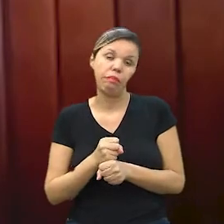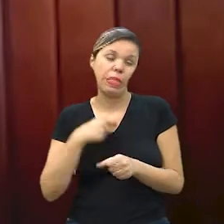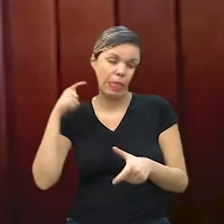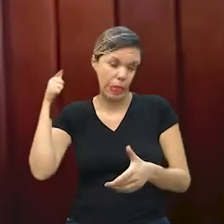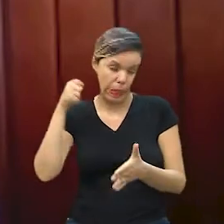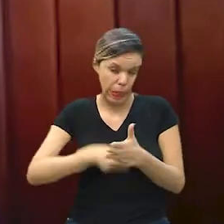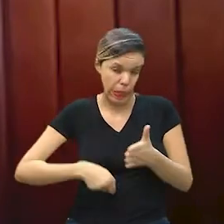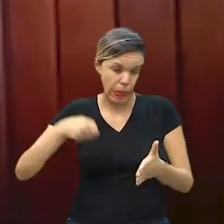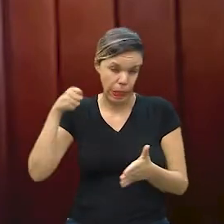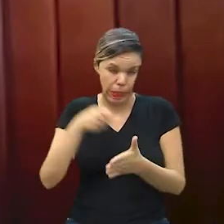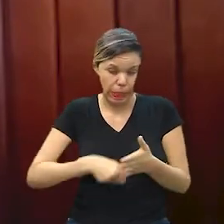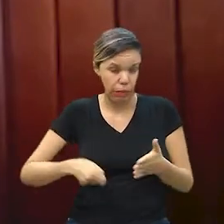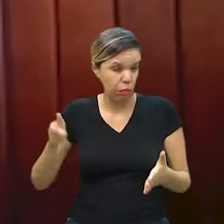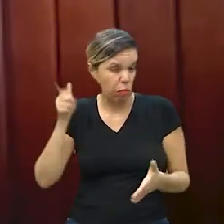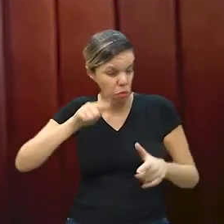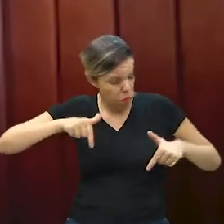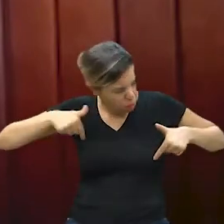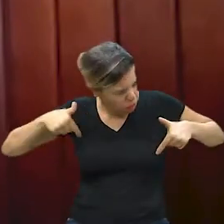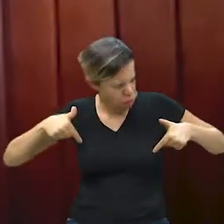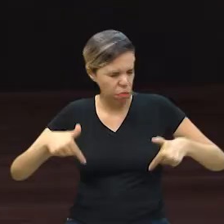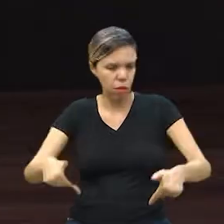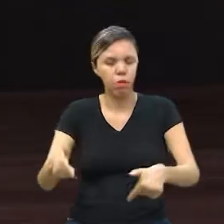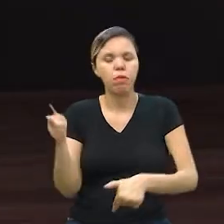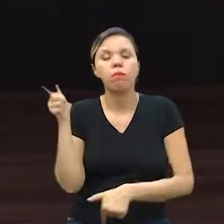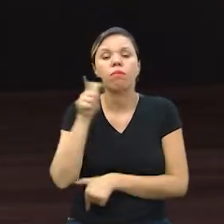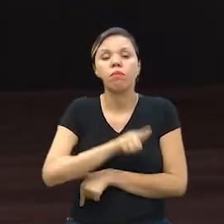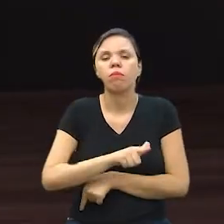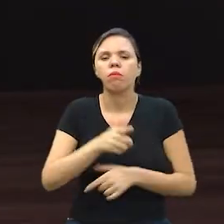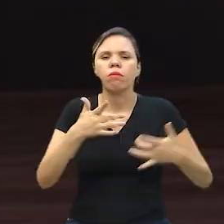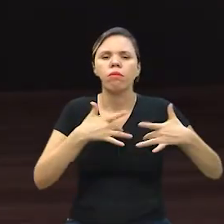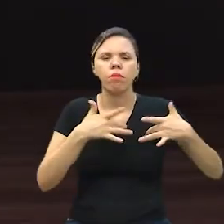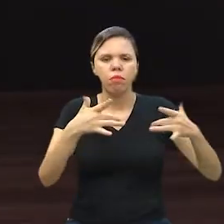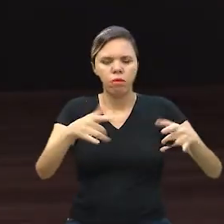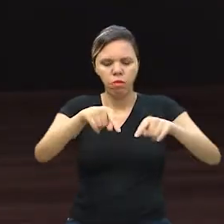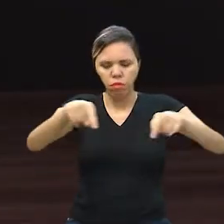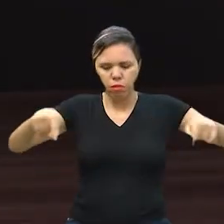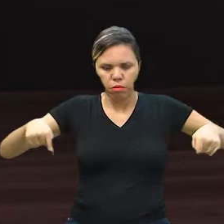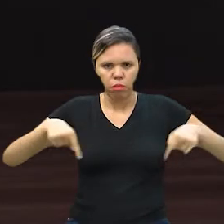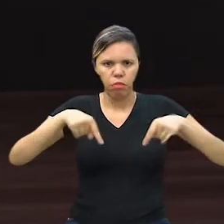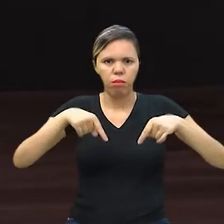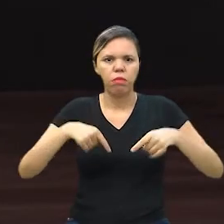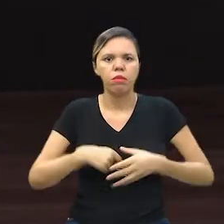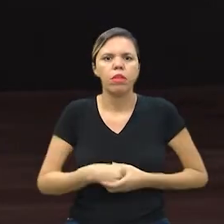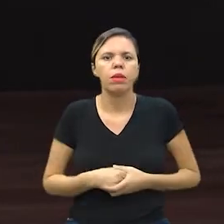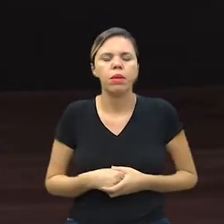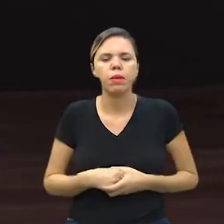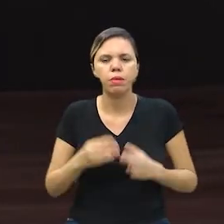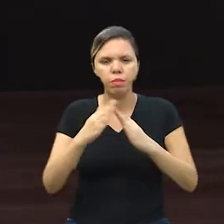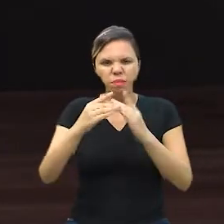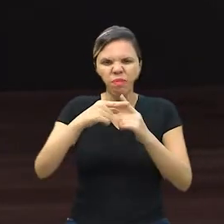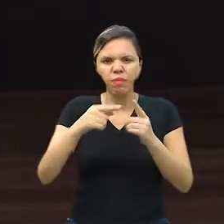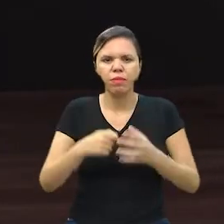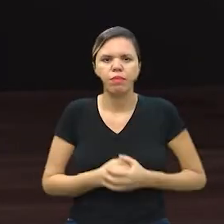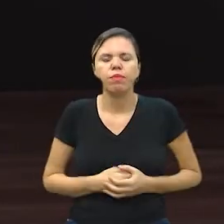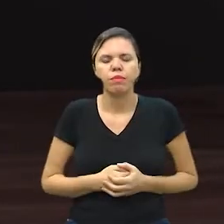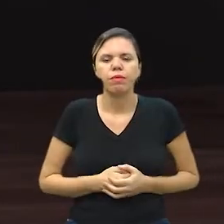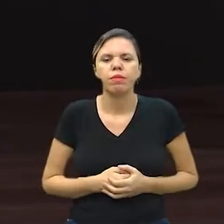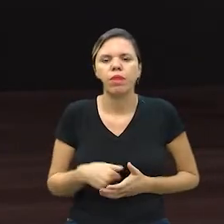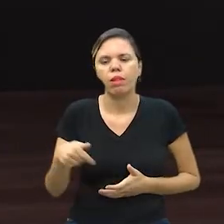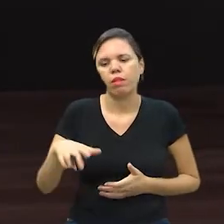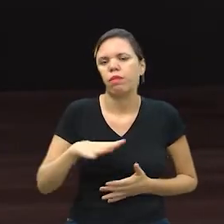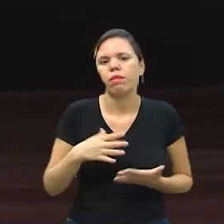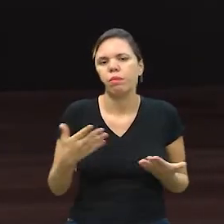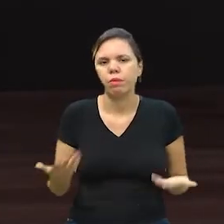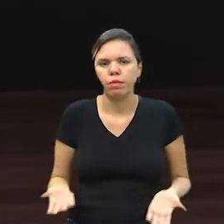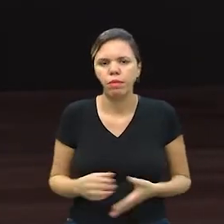Foram 5 anos de muito trabalho, de muita luta. Nós conseguimos a doação do terreno da igreja aqui